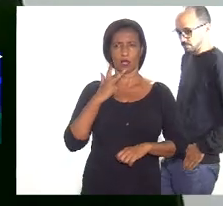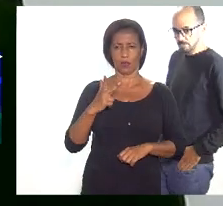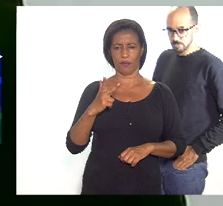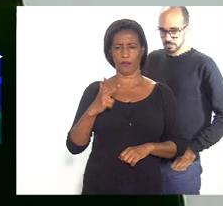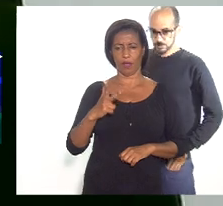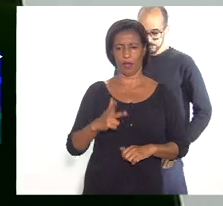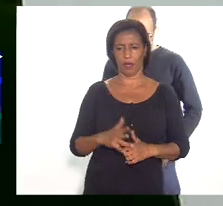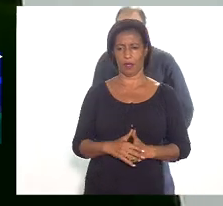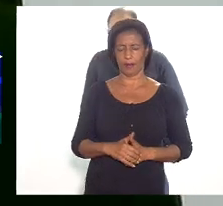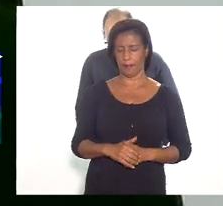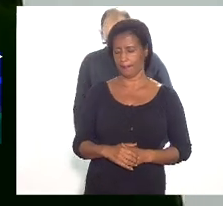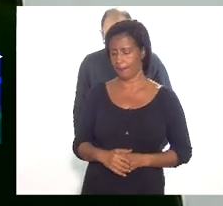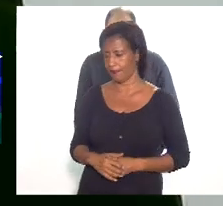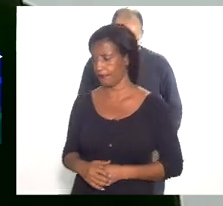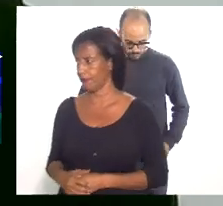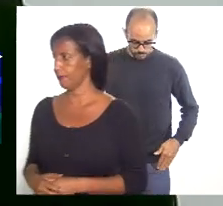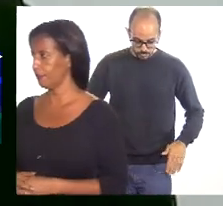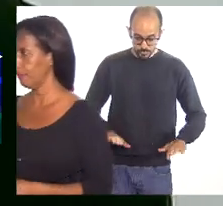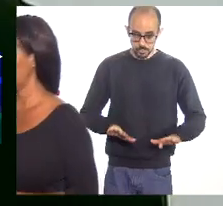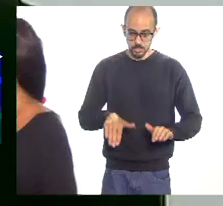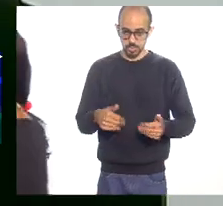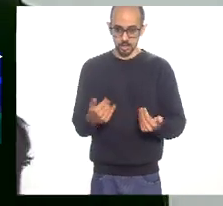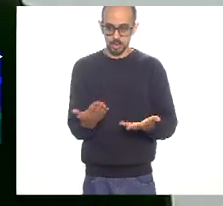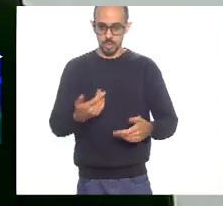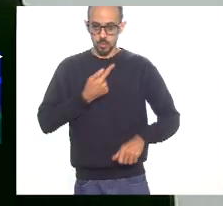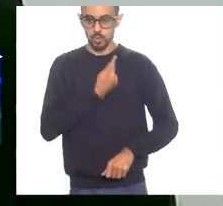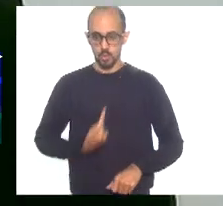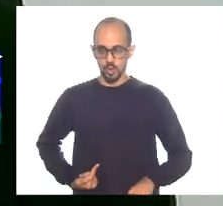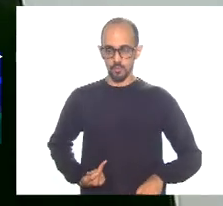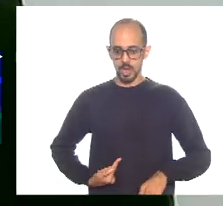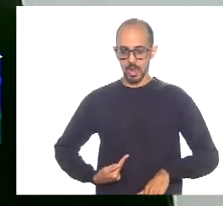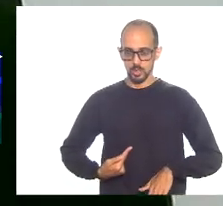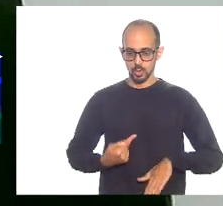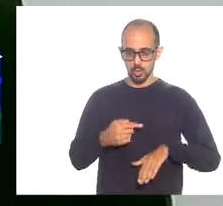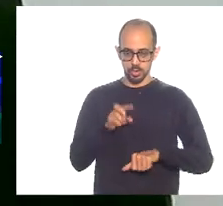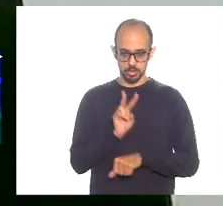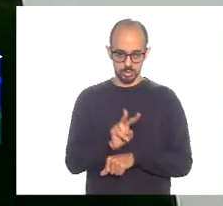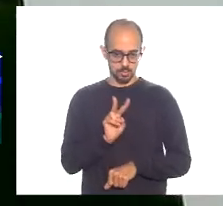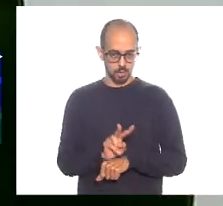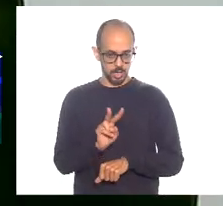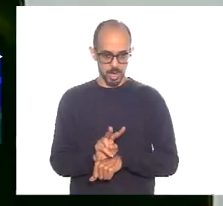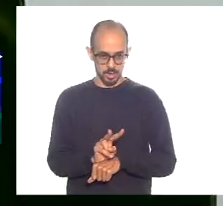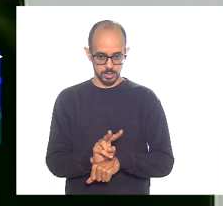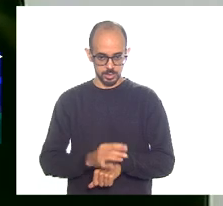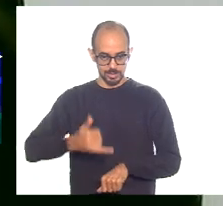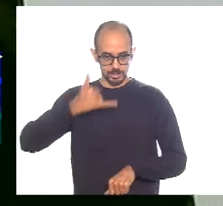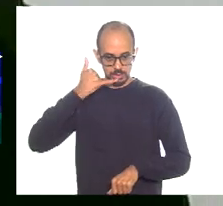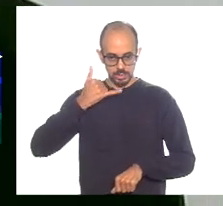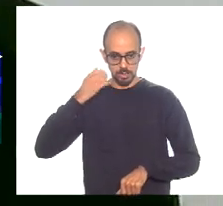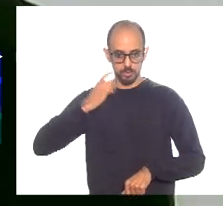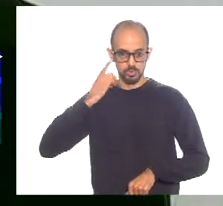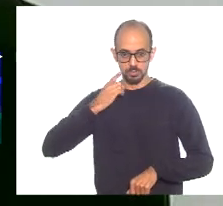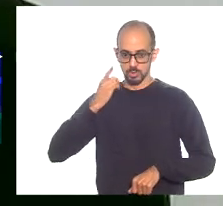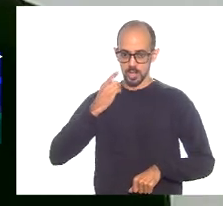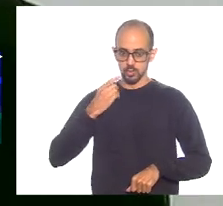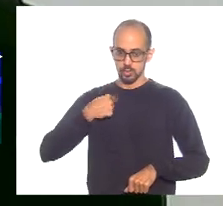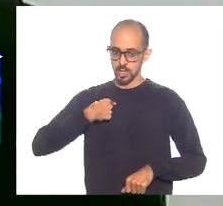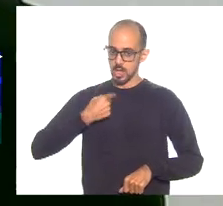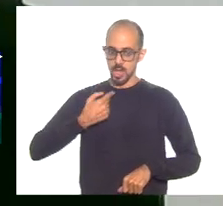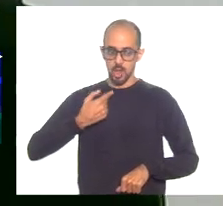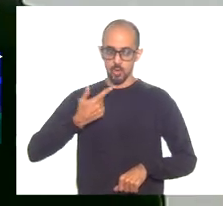que o imperador Cláudio Cássio exercício diga os parlamentares para fazer ameaça não tem outra coisa senão a fazer